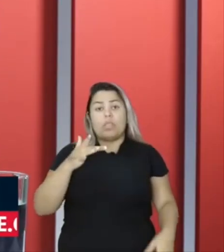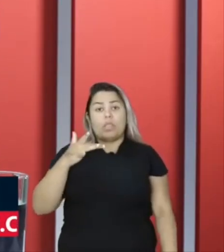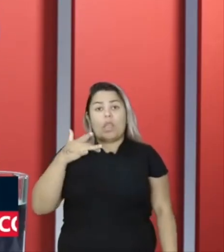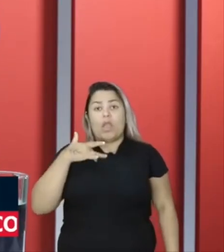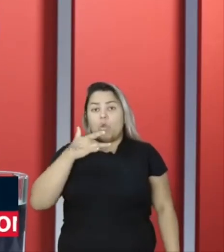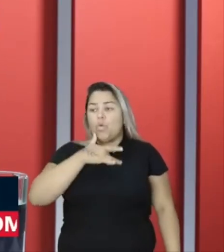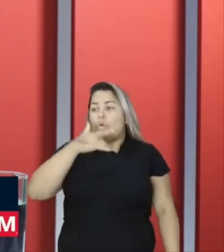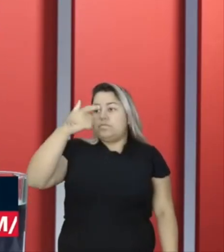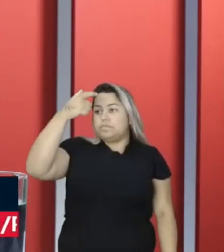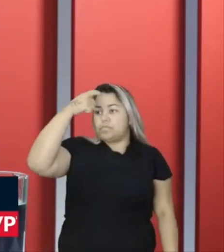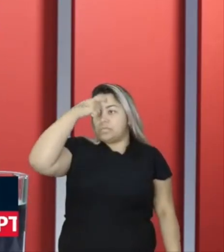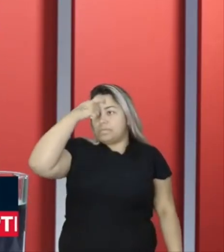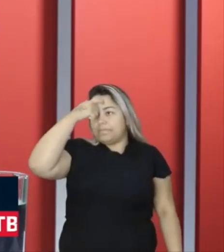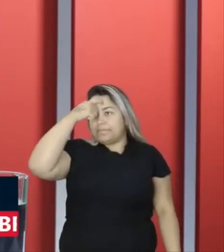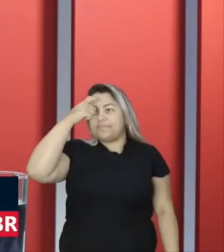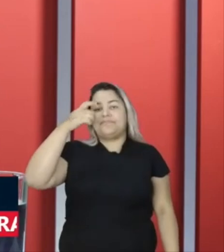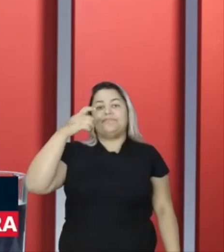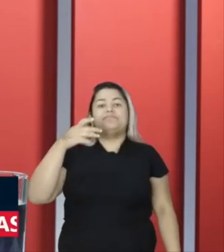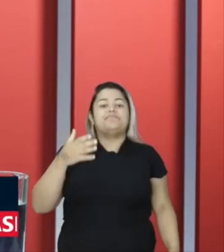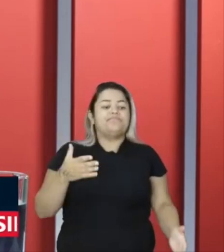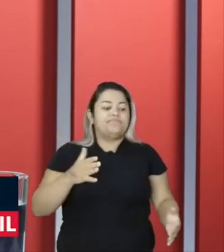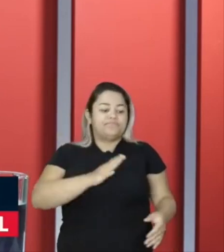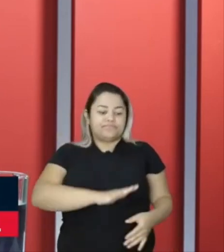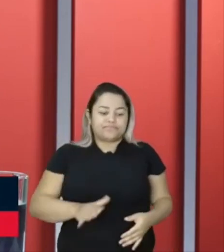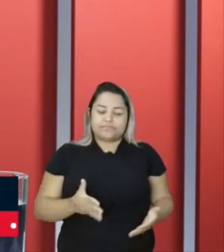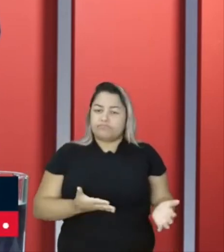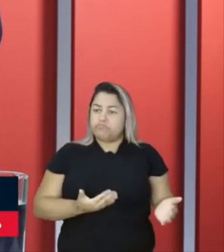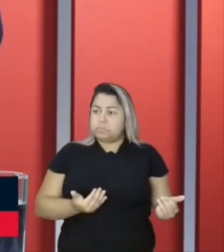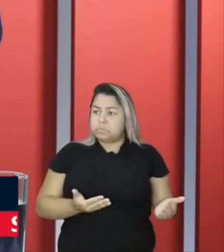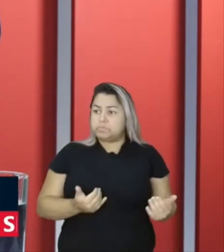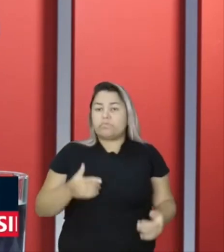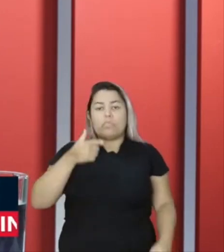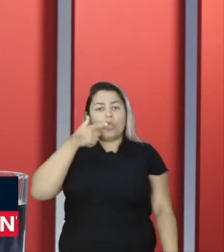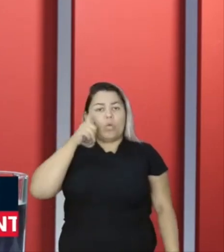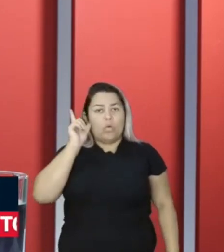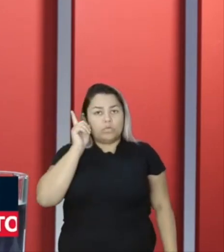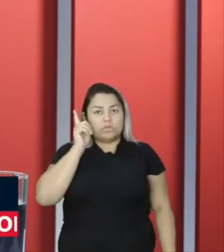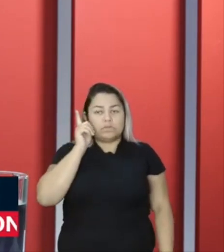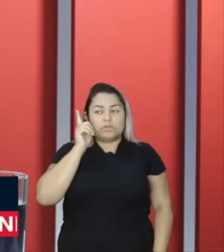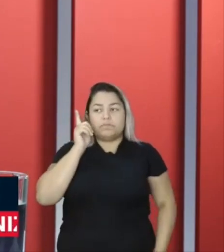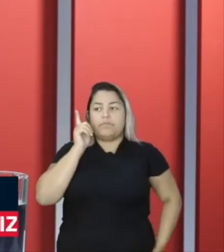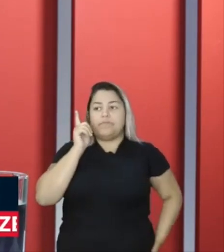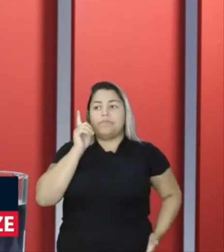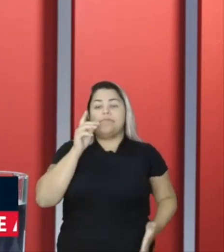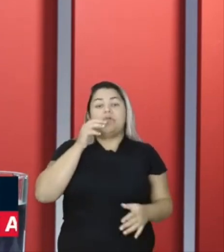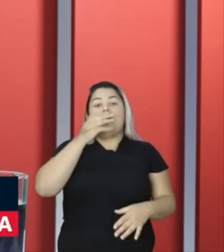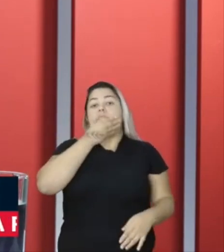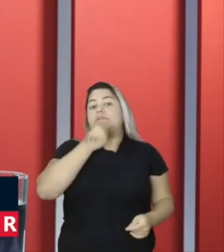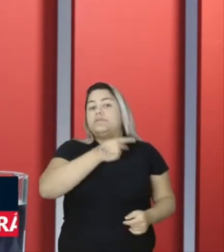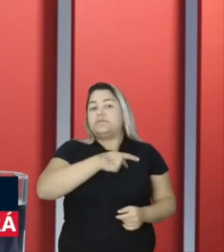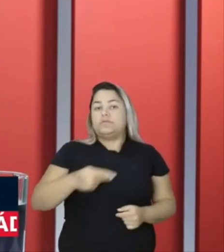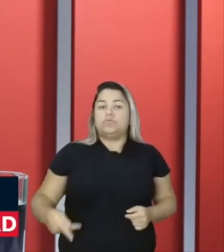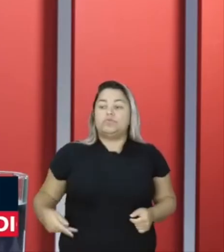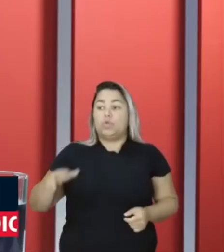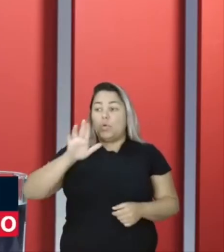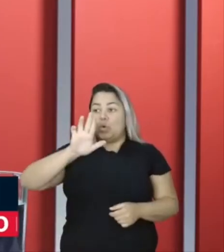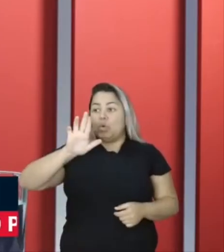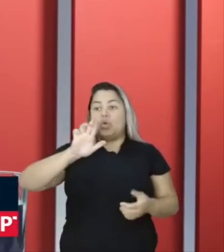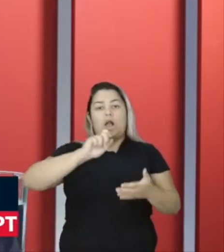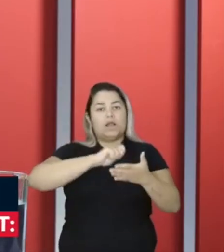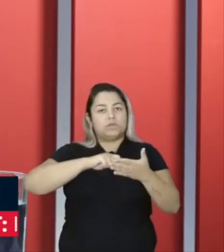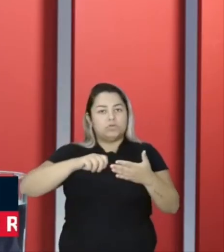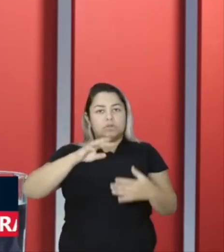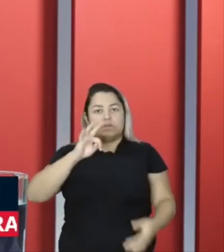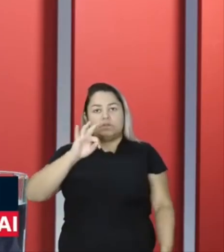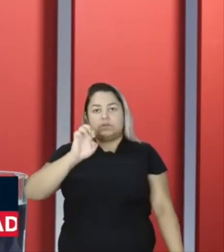saúde da criança e do adolescente. Ontem, aliás, o presidente Lula assinou em Teresina,